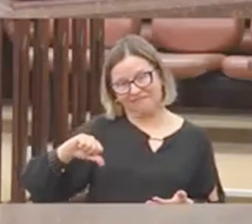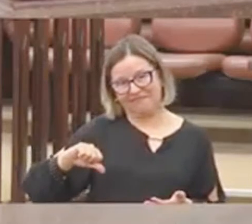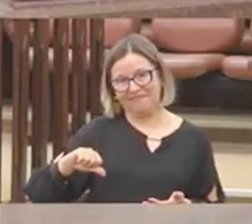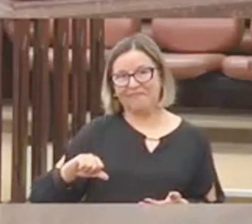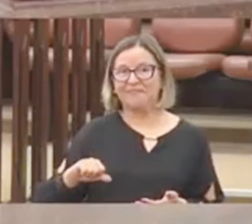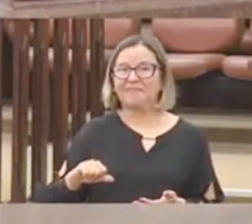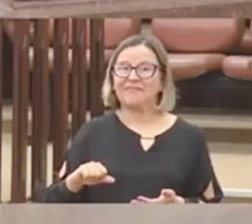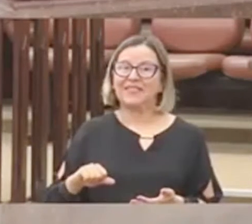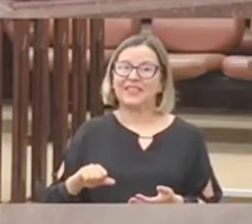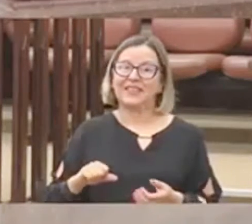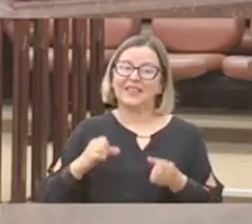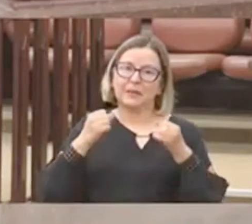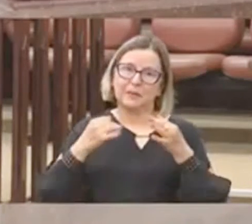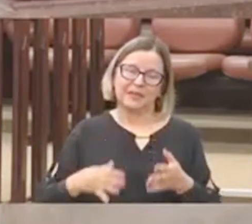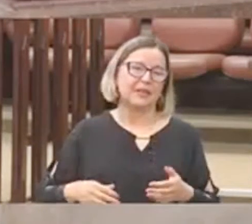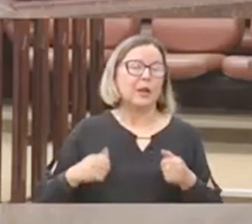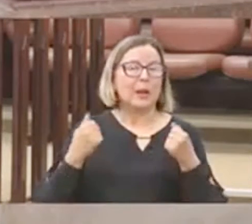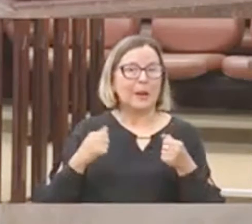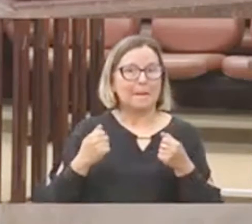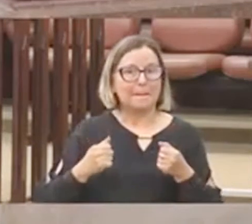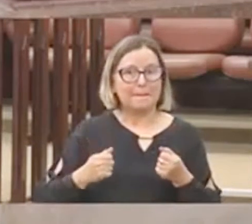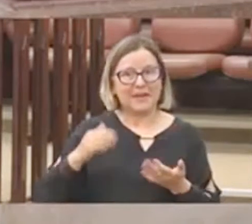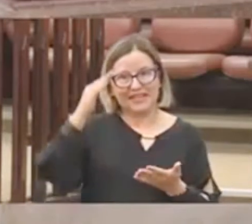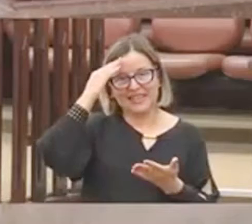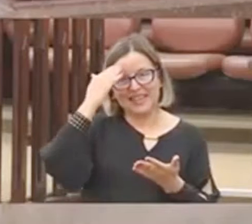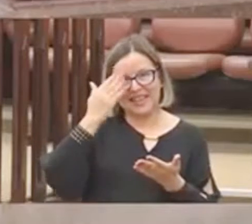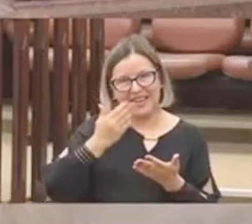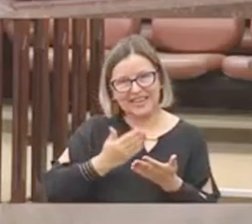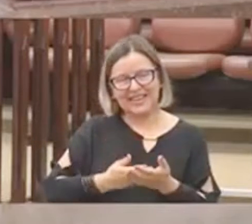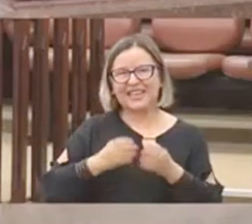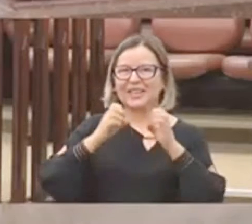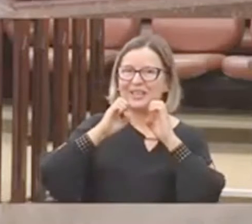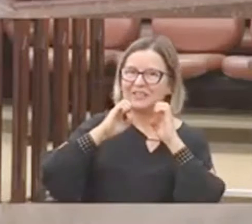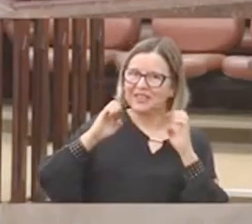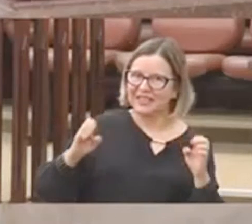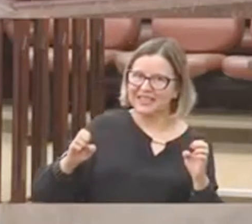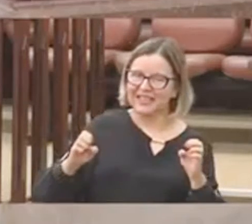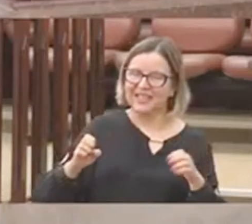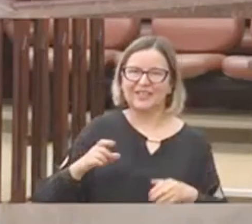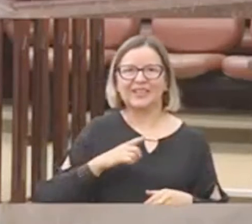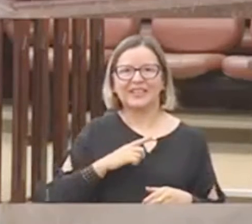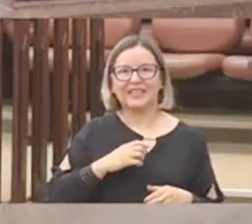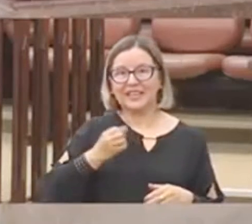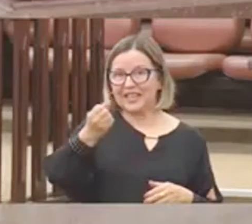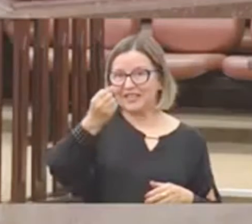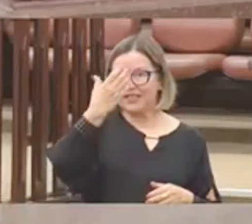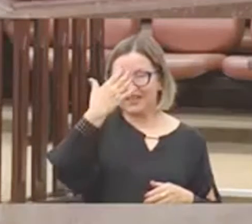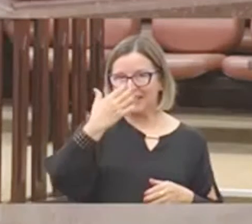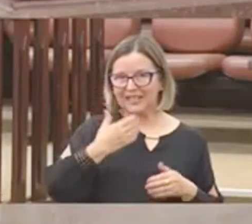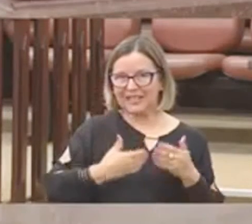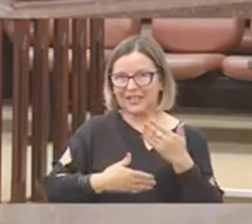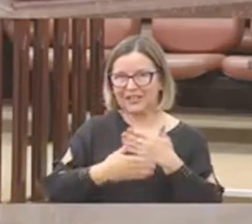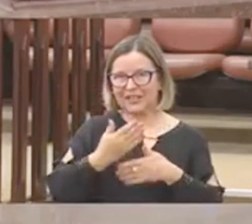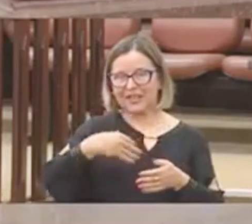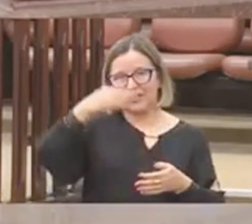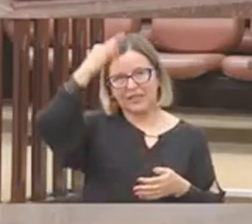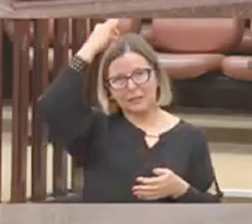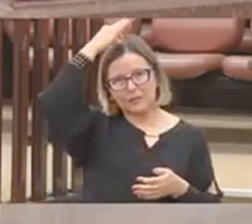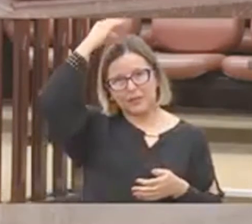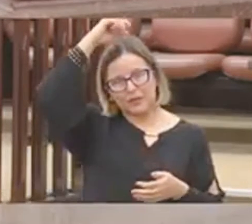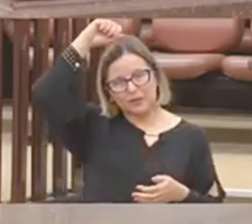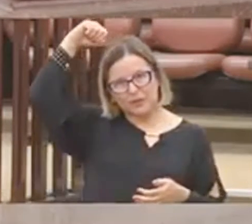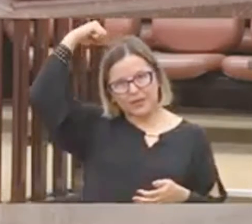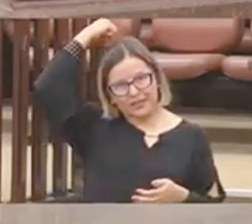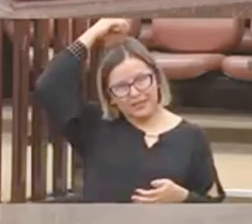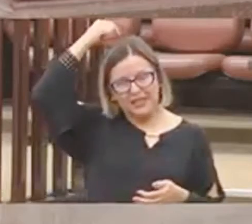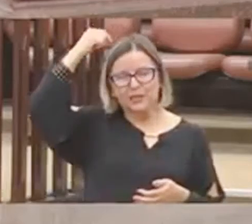e depender da revelação do Espírito, pois como diz Paulo em 2 Coríntios 3, capítulo 3, versículo